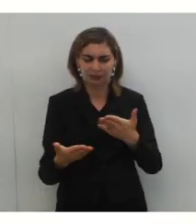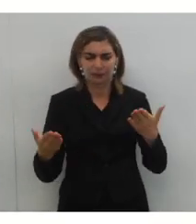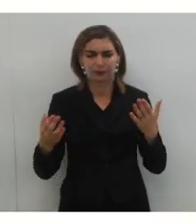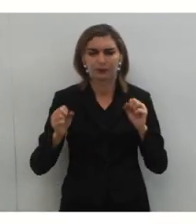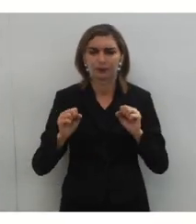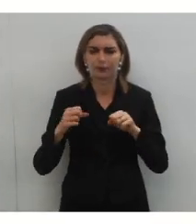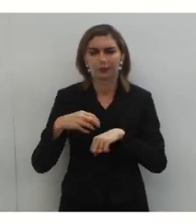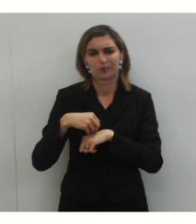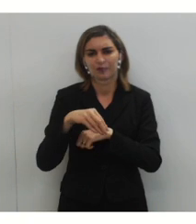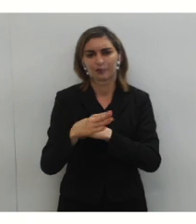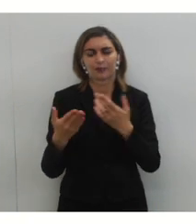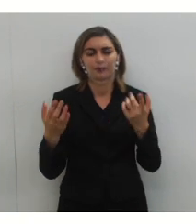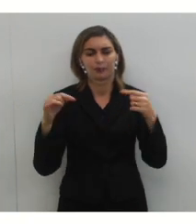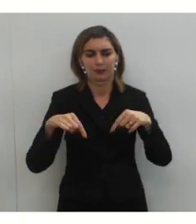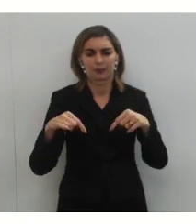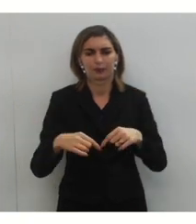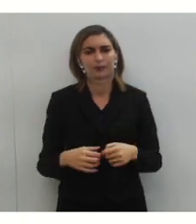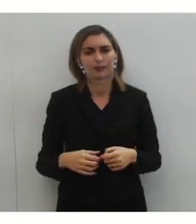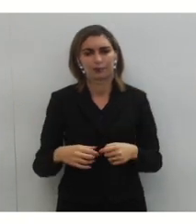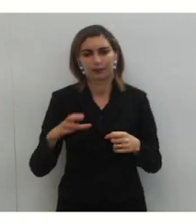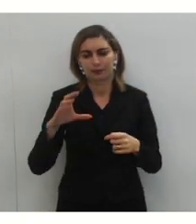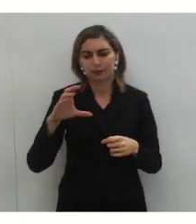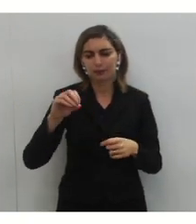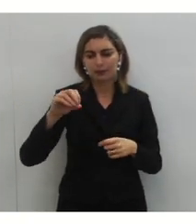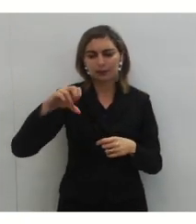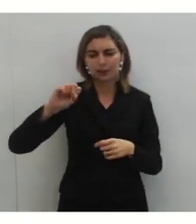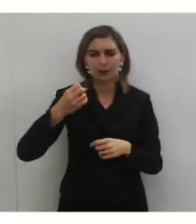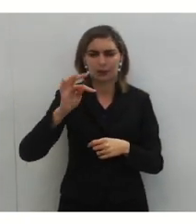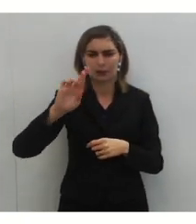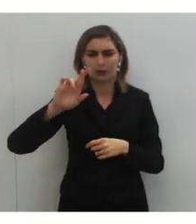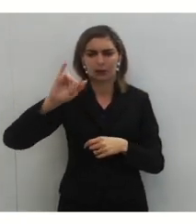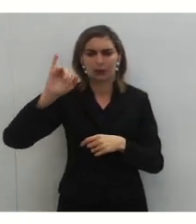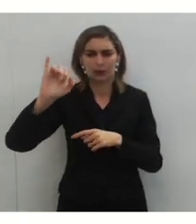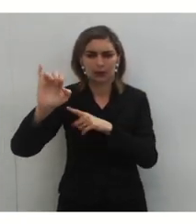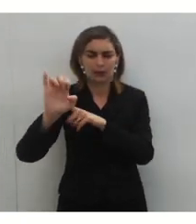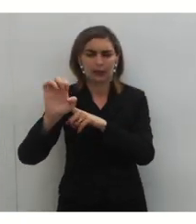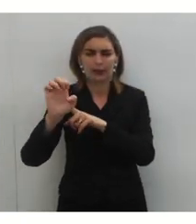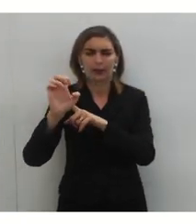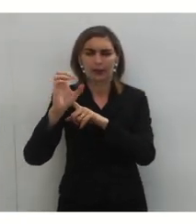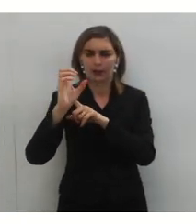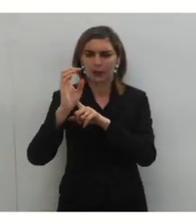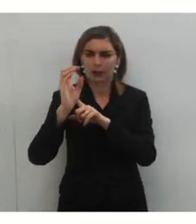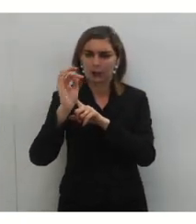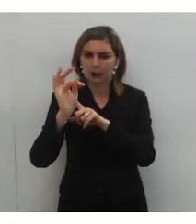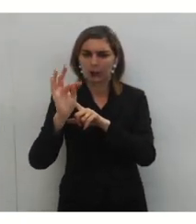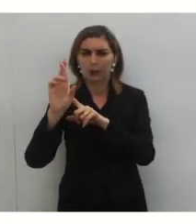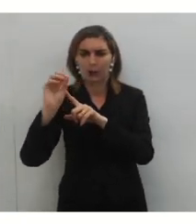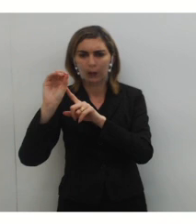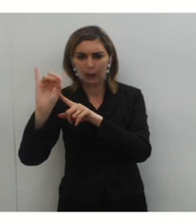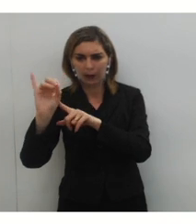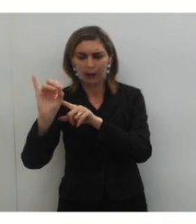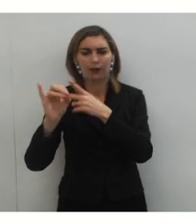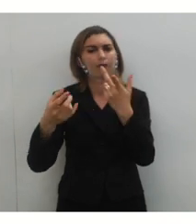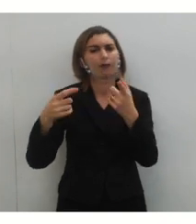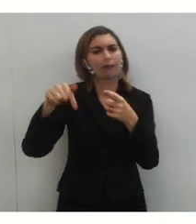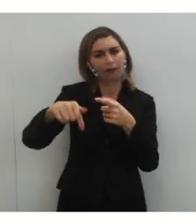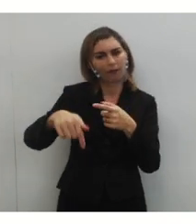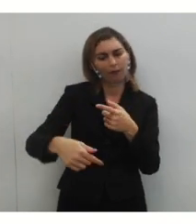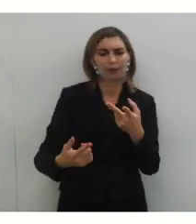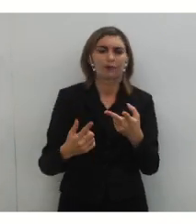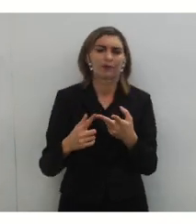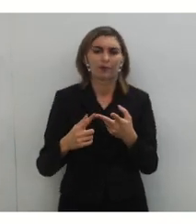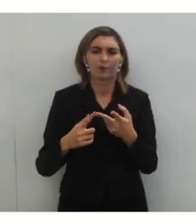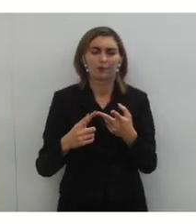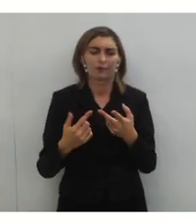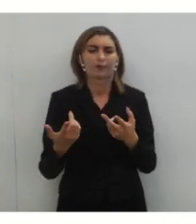pode colocar no presente, ó. Constroem, construirão. Por isso mesmo que essa palavra é um verbo.